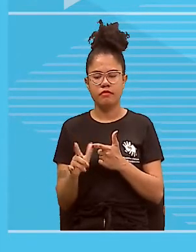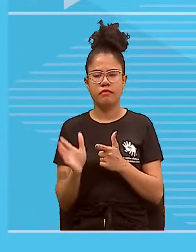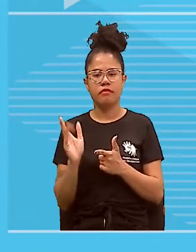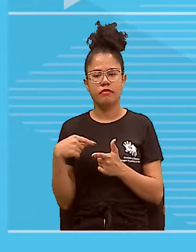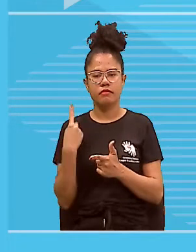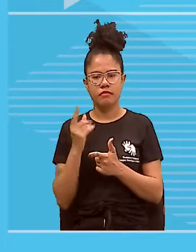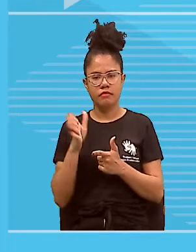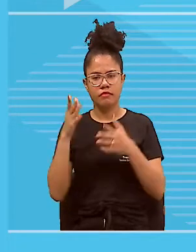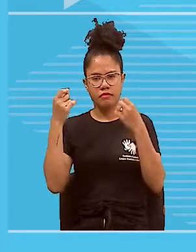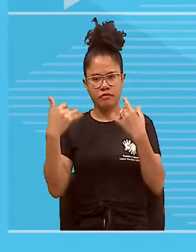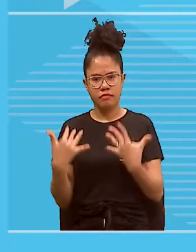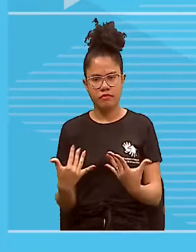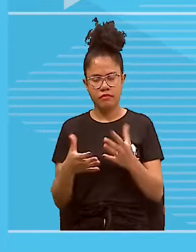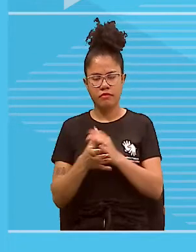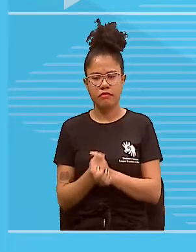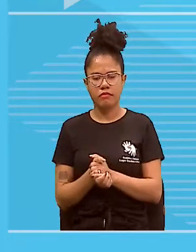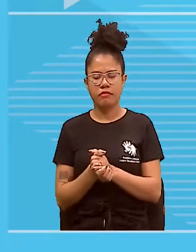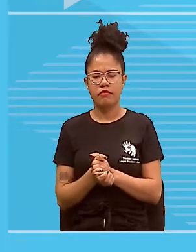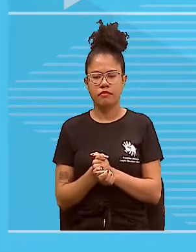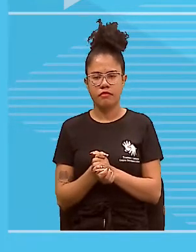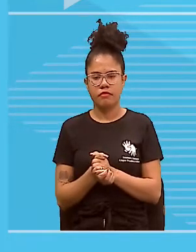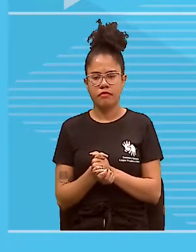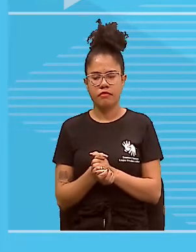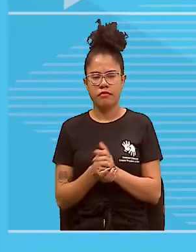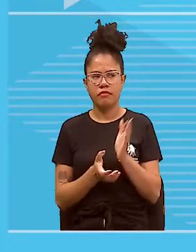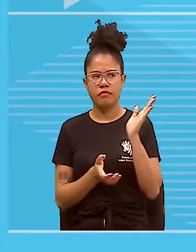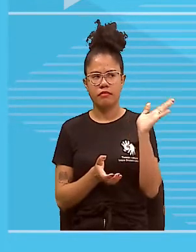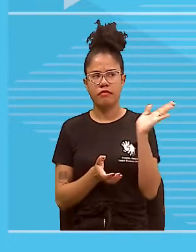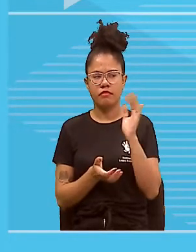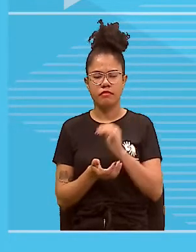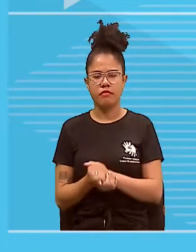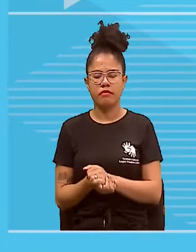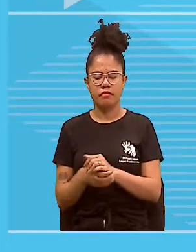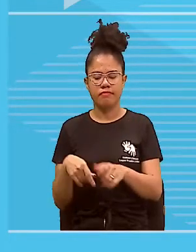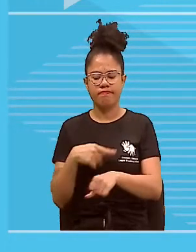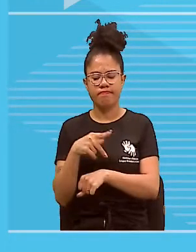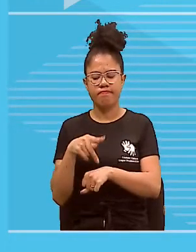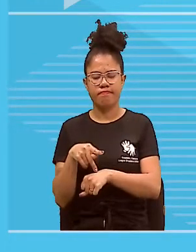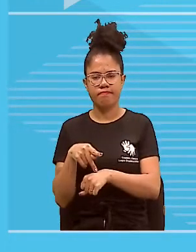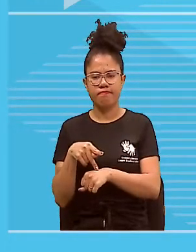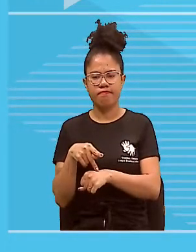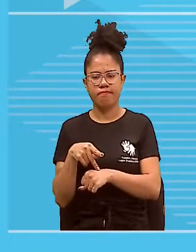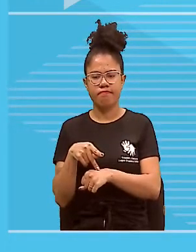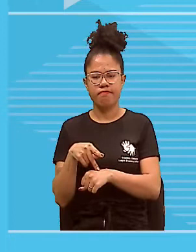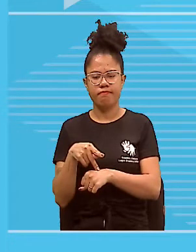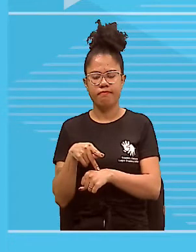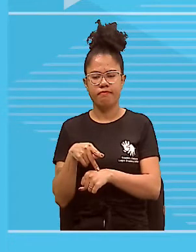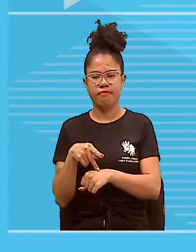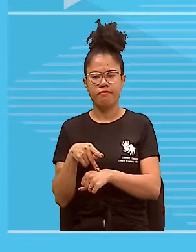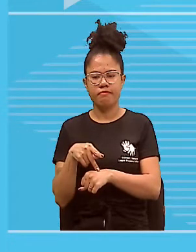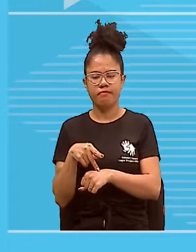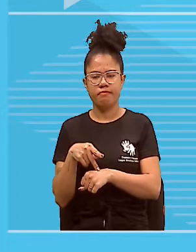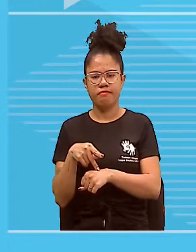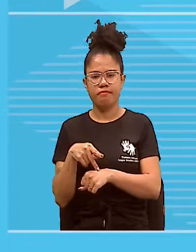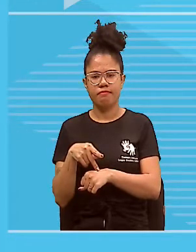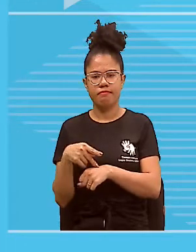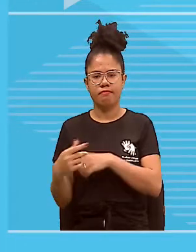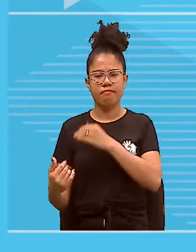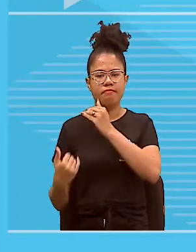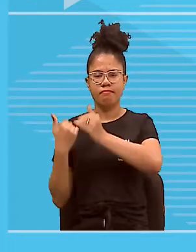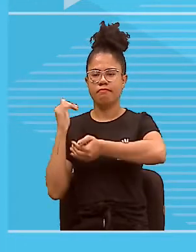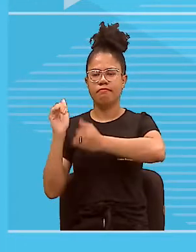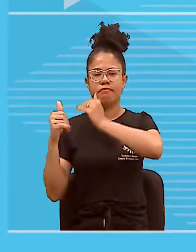necessitamos no slide anterior evidentemente que o país está nesse nesse alavancar